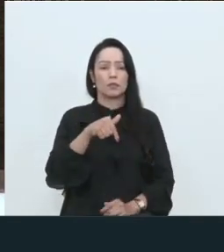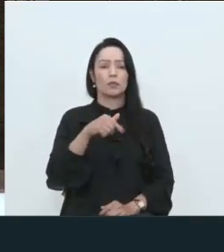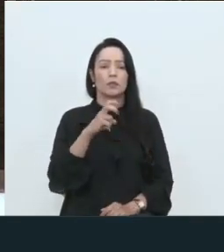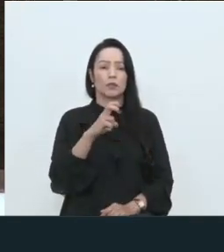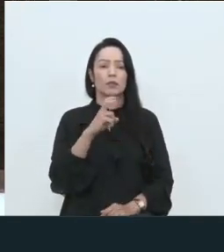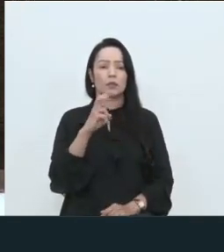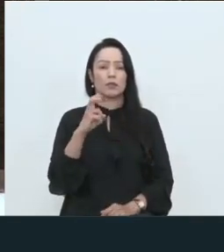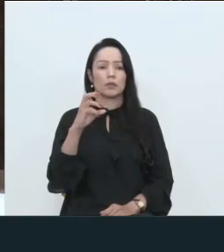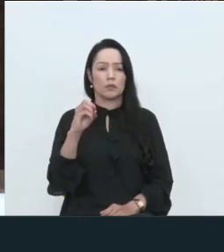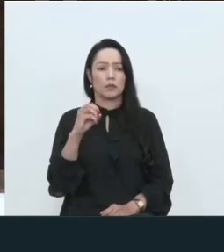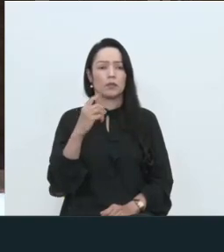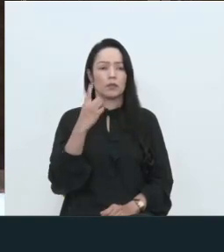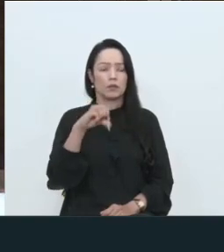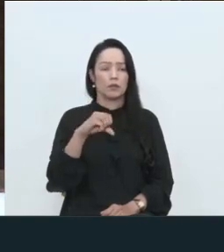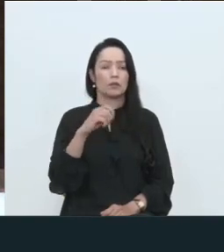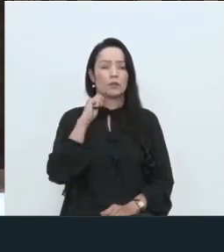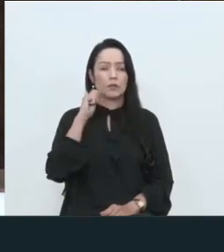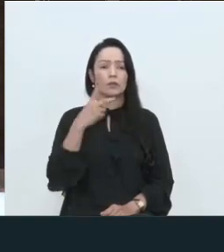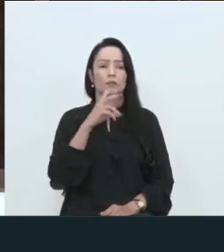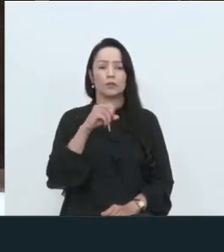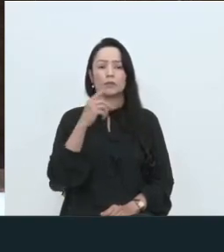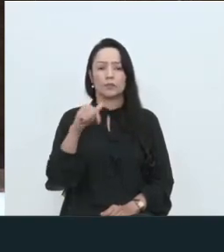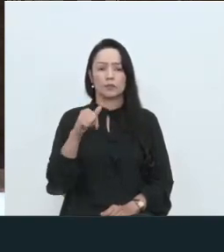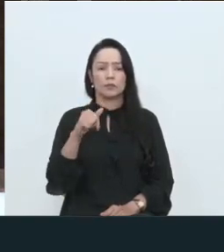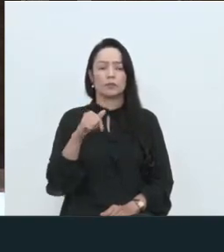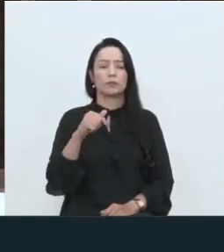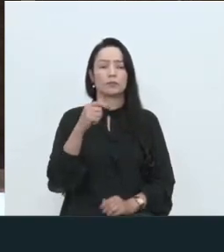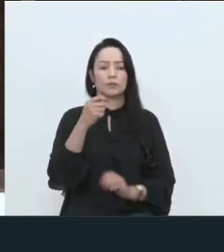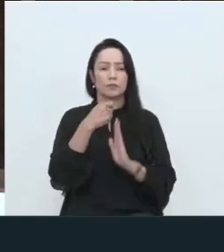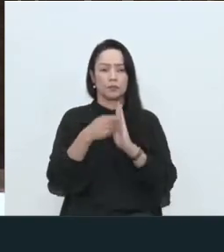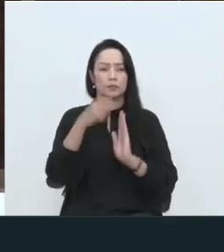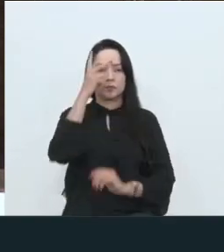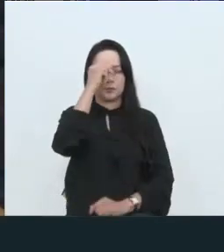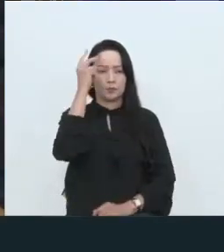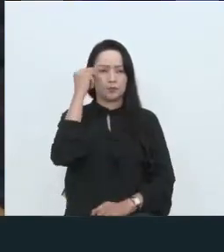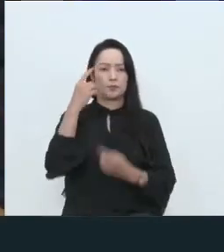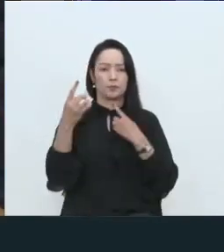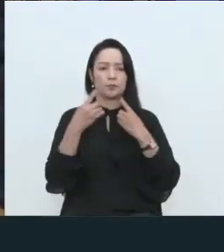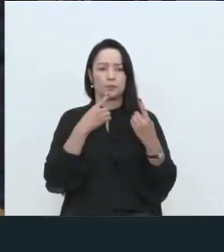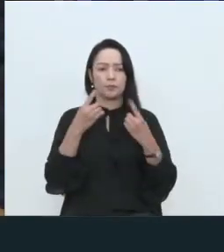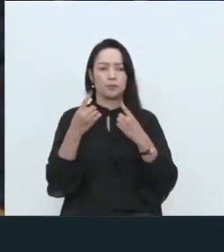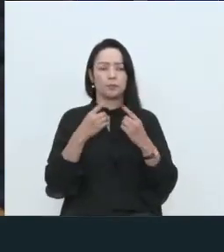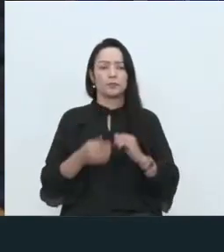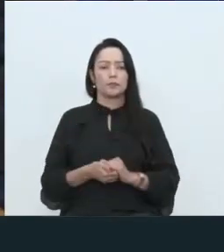7.550 de 19 de abril de 2017. Autor, prefeitura. Em discussão.